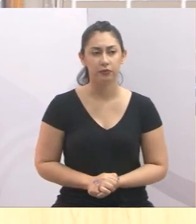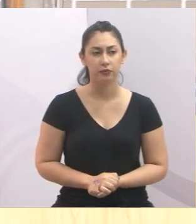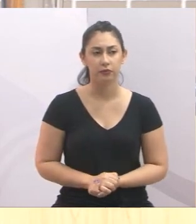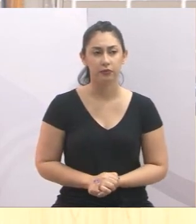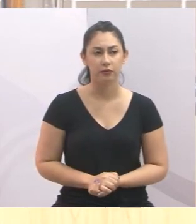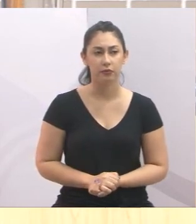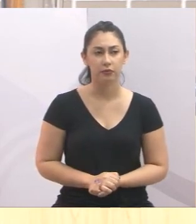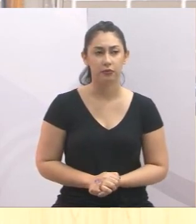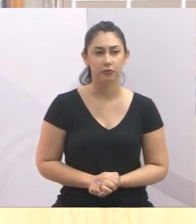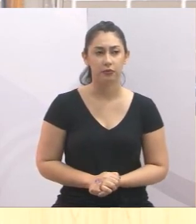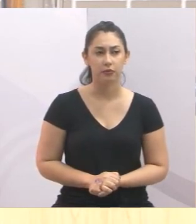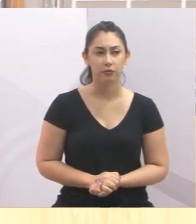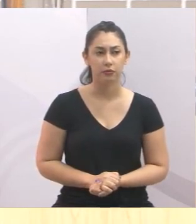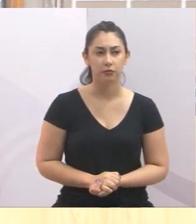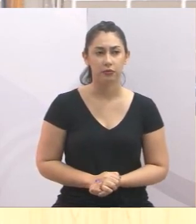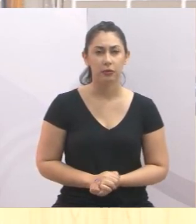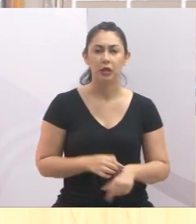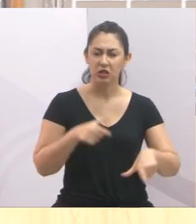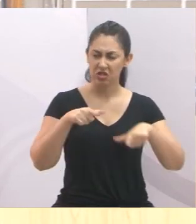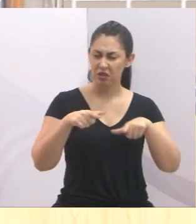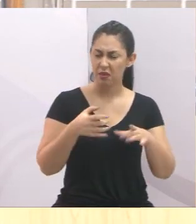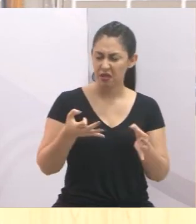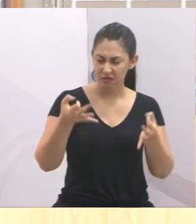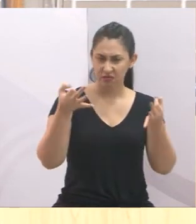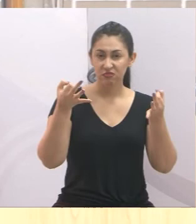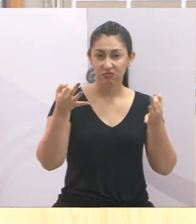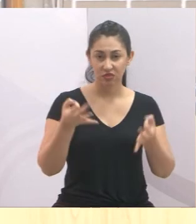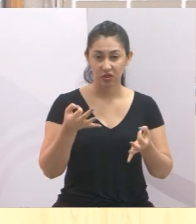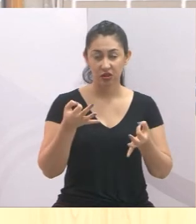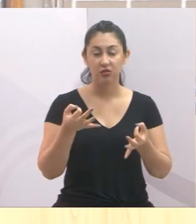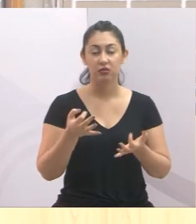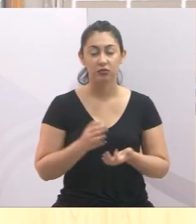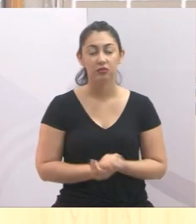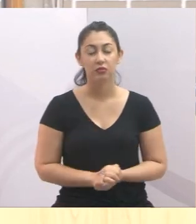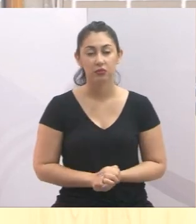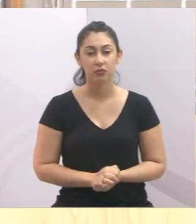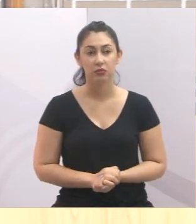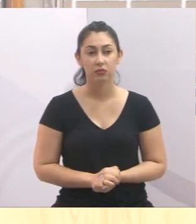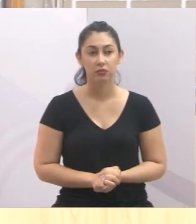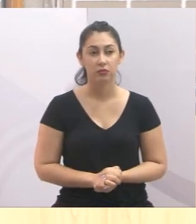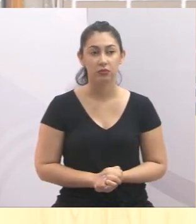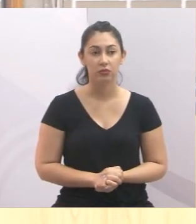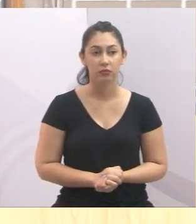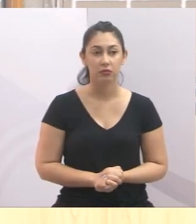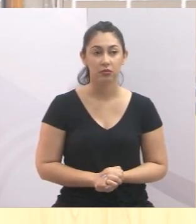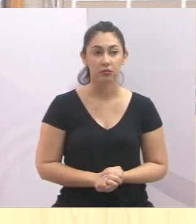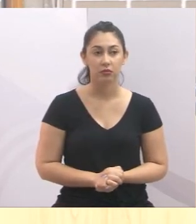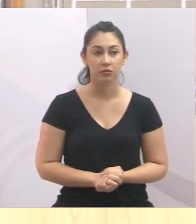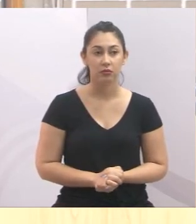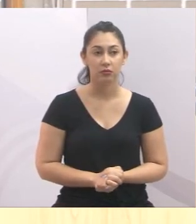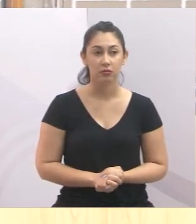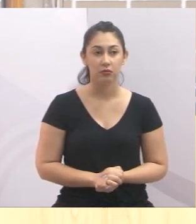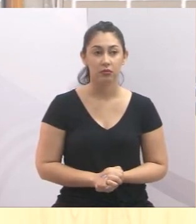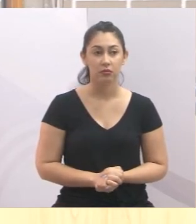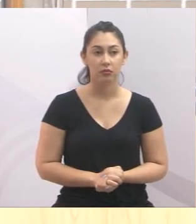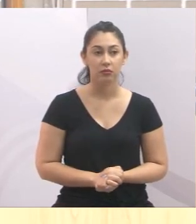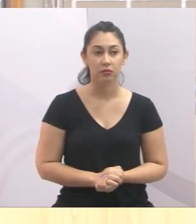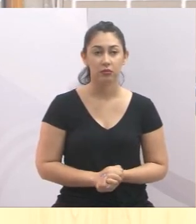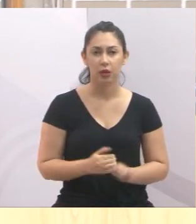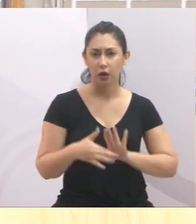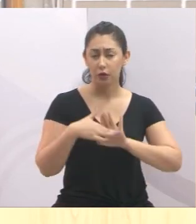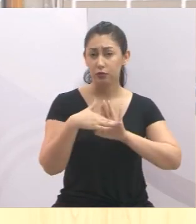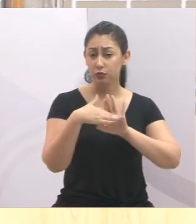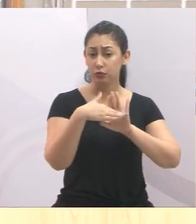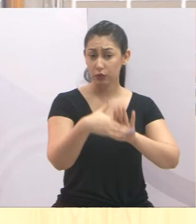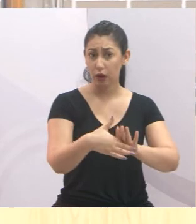Cumpre-nos destacar o trabalho exemplar realizado pelos servidores municipais em prol do interesse